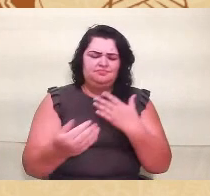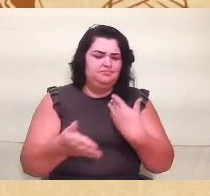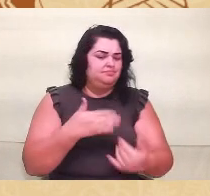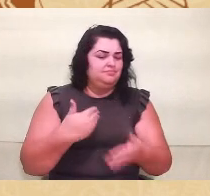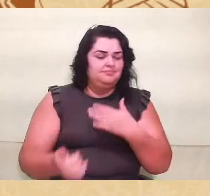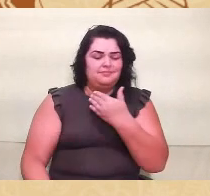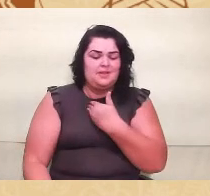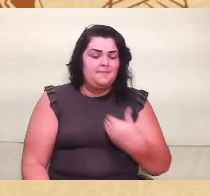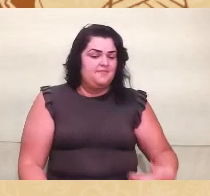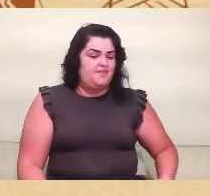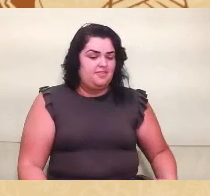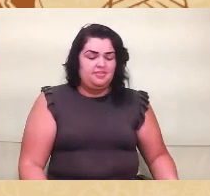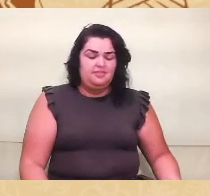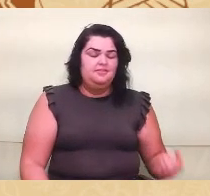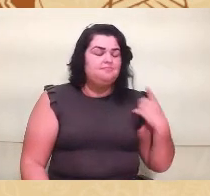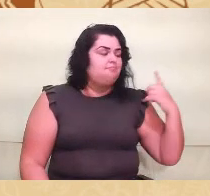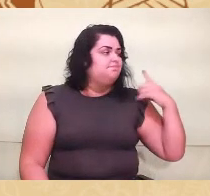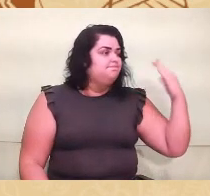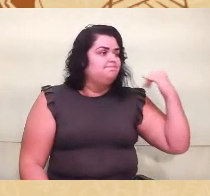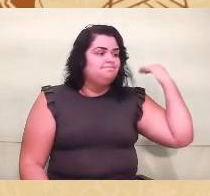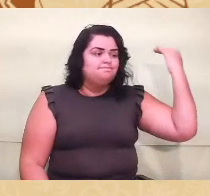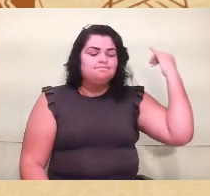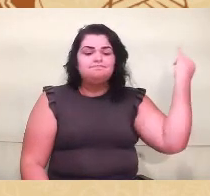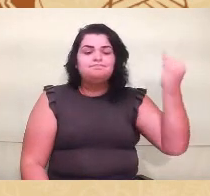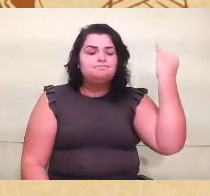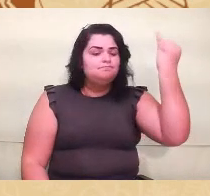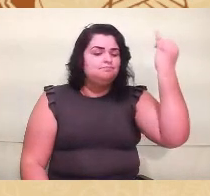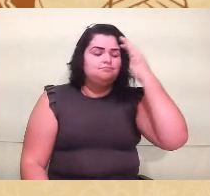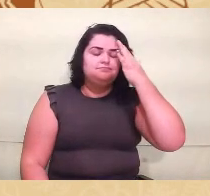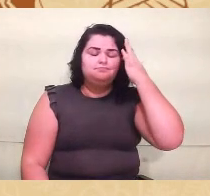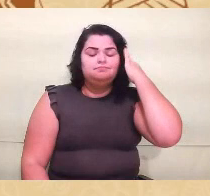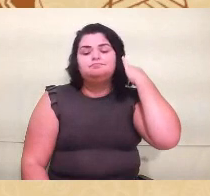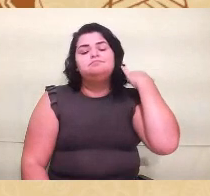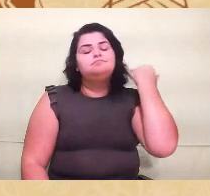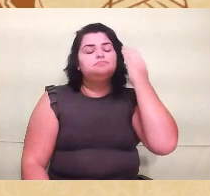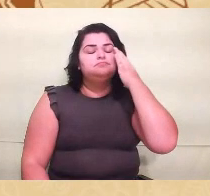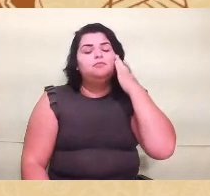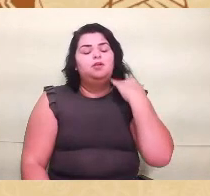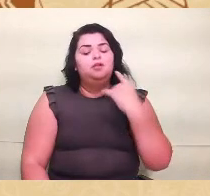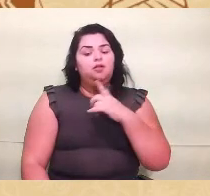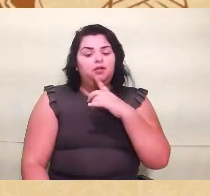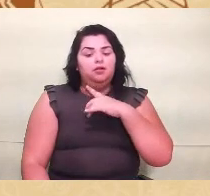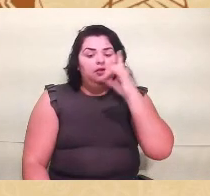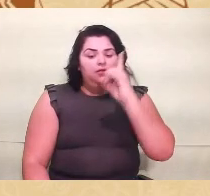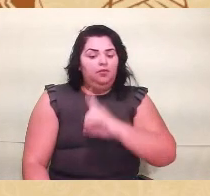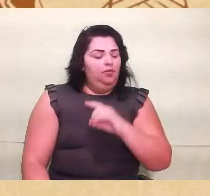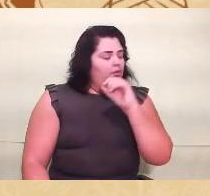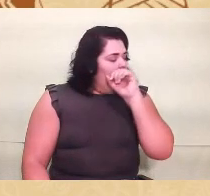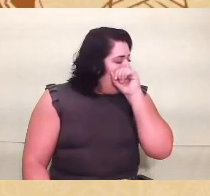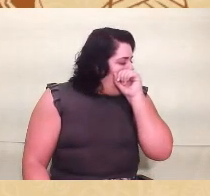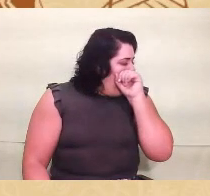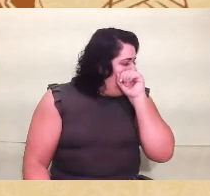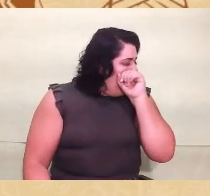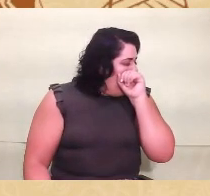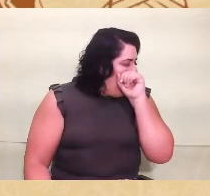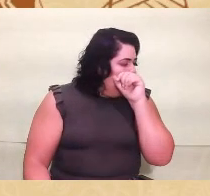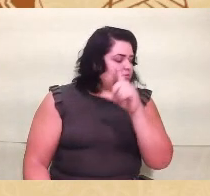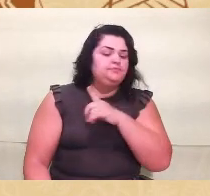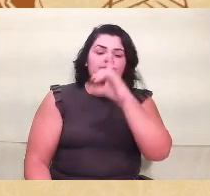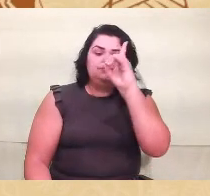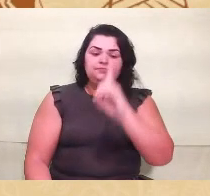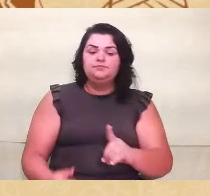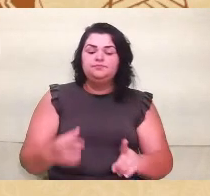privada. Nosso direito é primordial. Então, como que você tira esse direito da gente? É matando. Vai